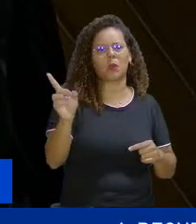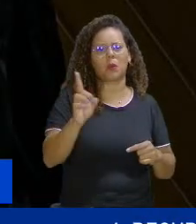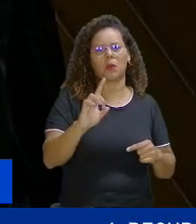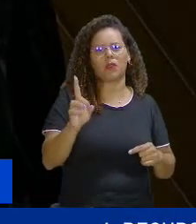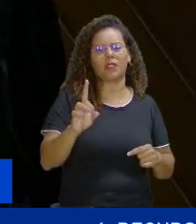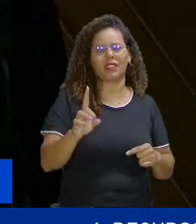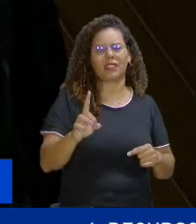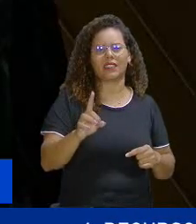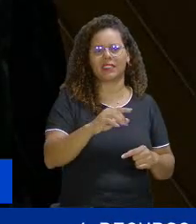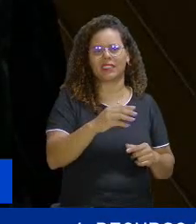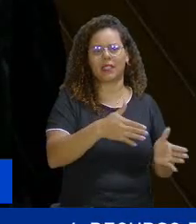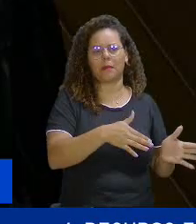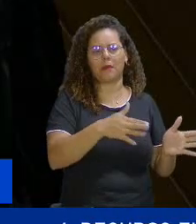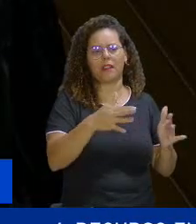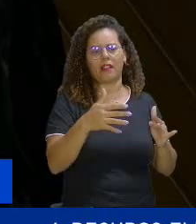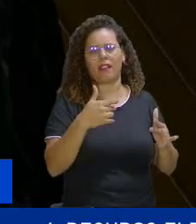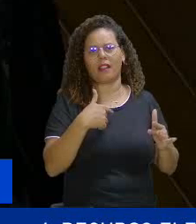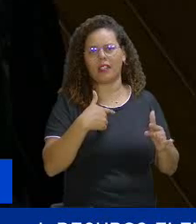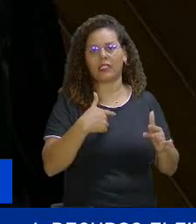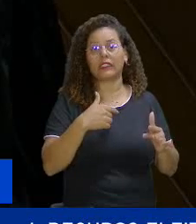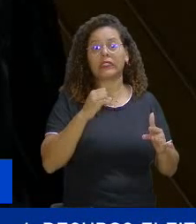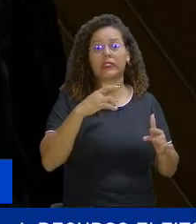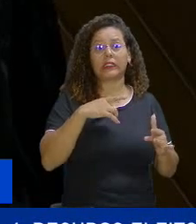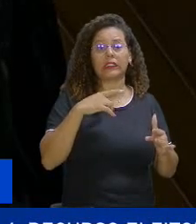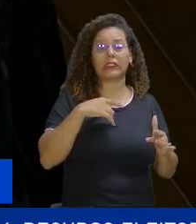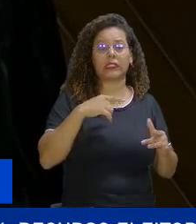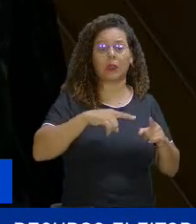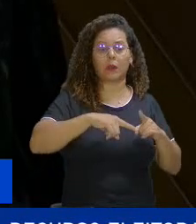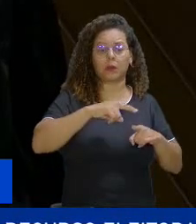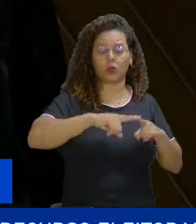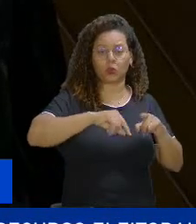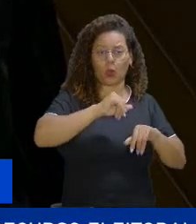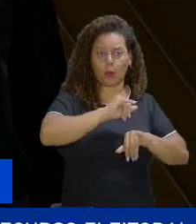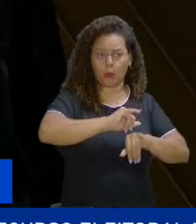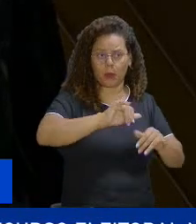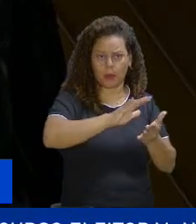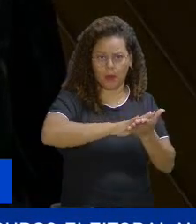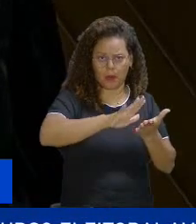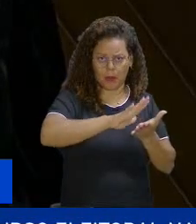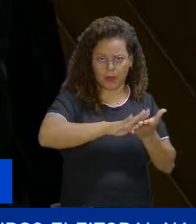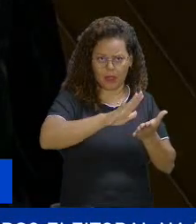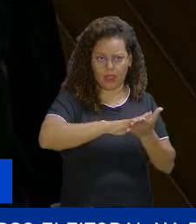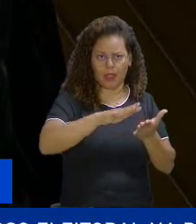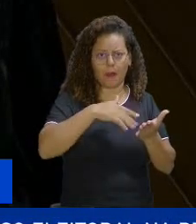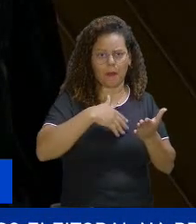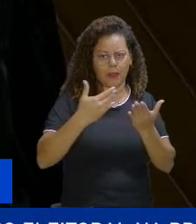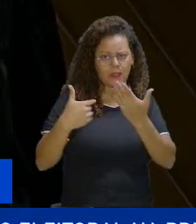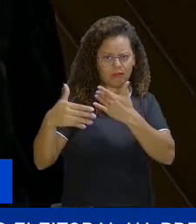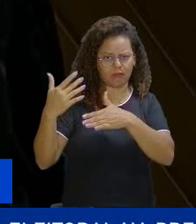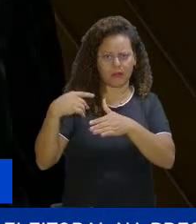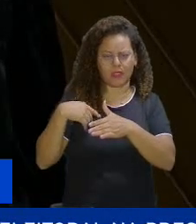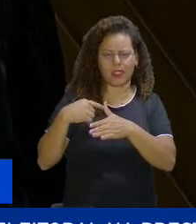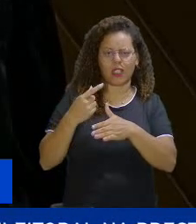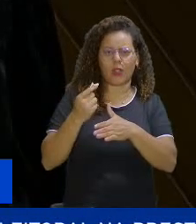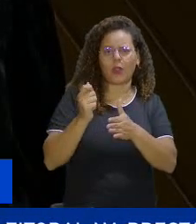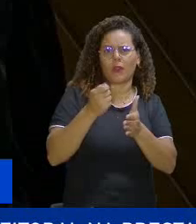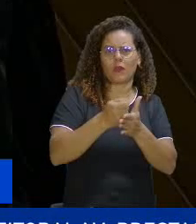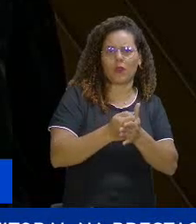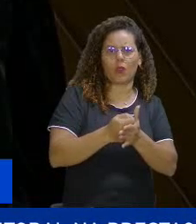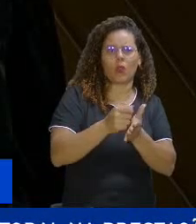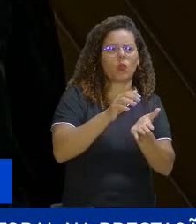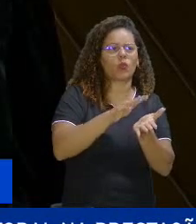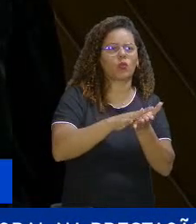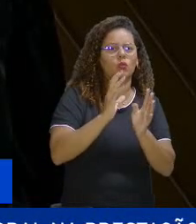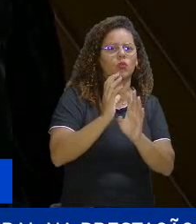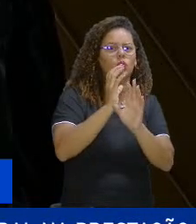com militância para distribuição de material de publicidade impressa. Porém, naquele caso, o valor dispendido nos serviços